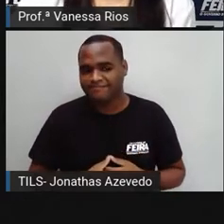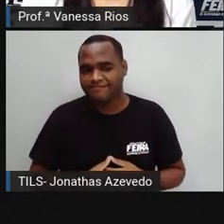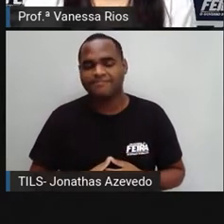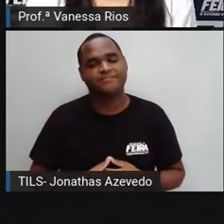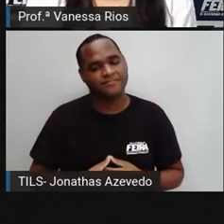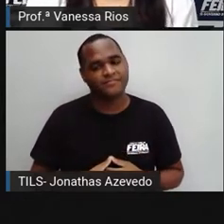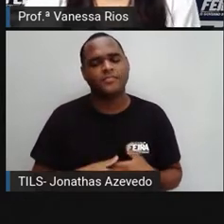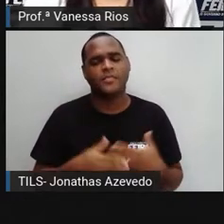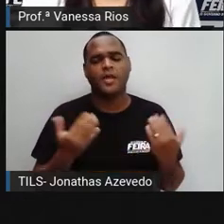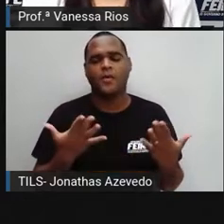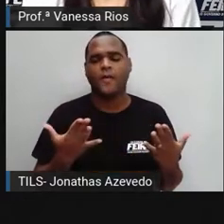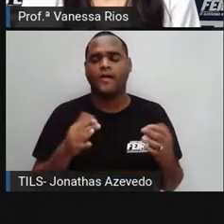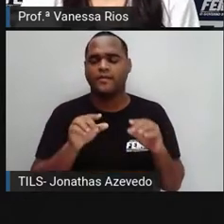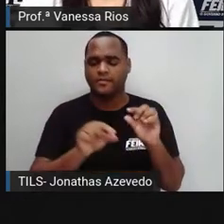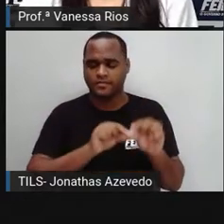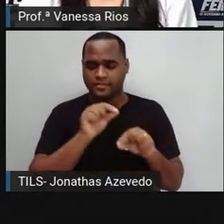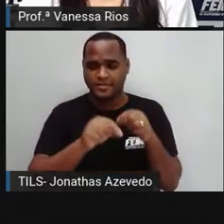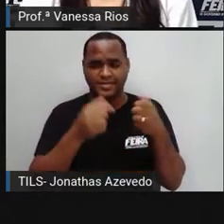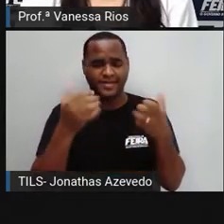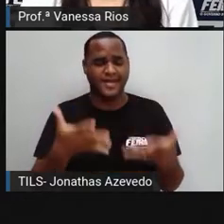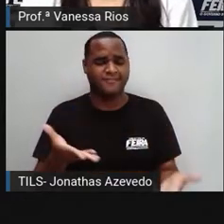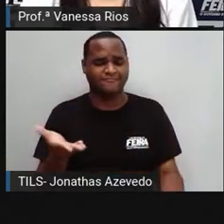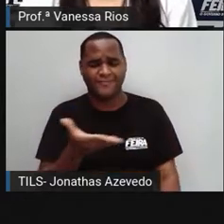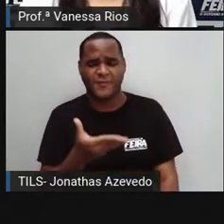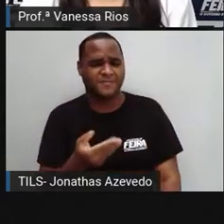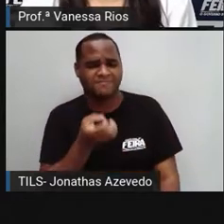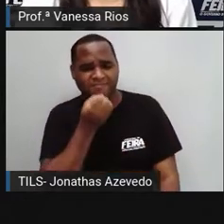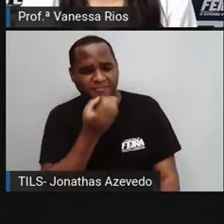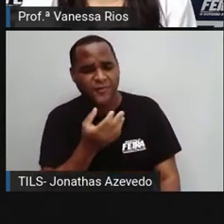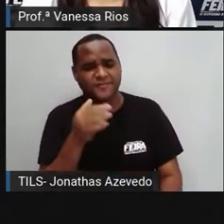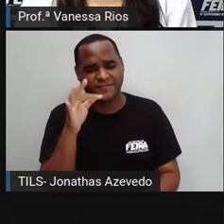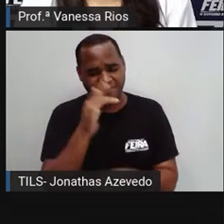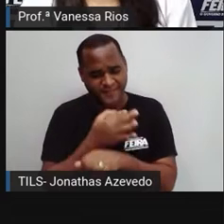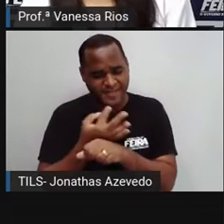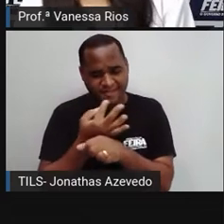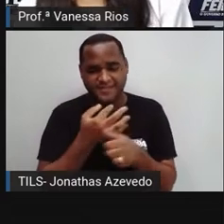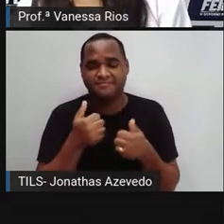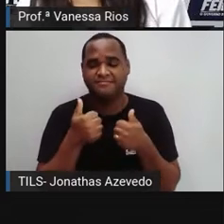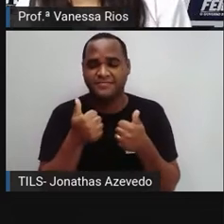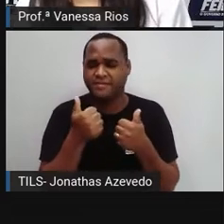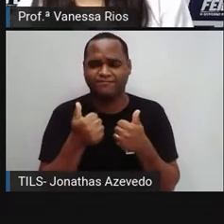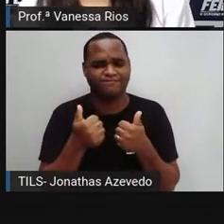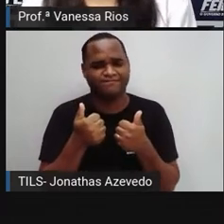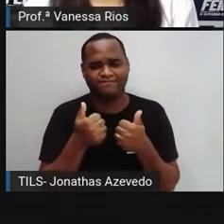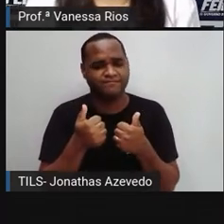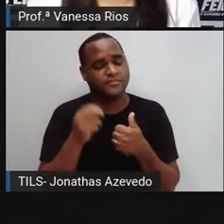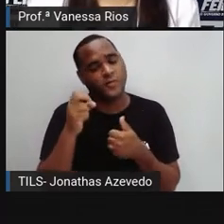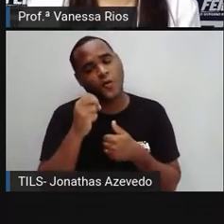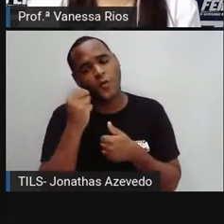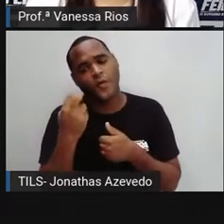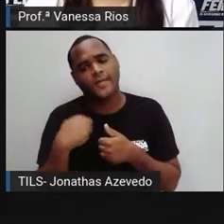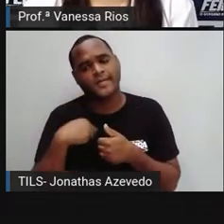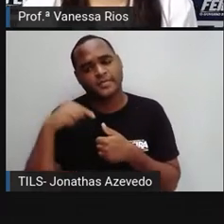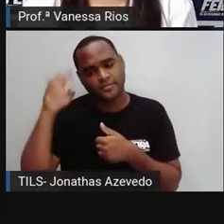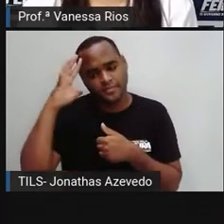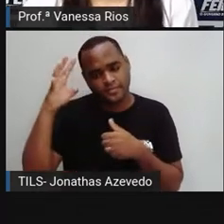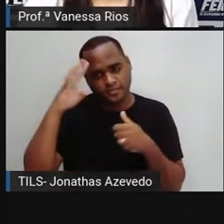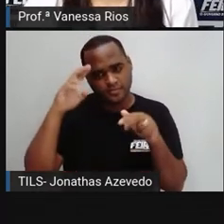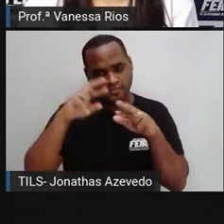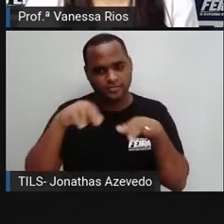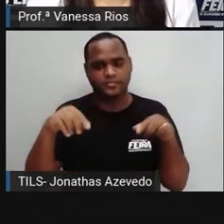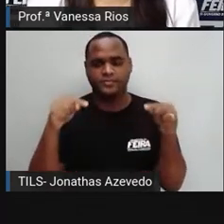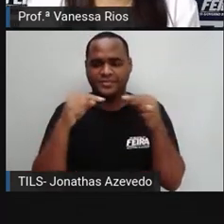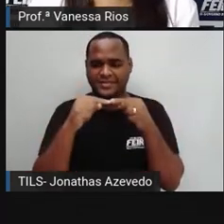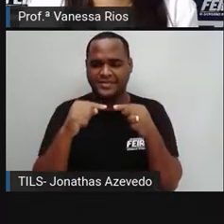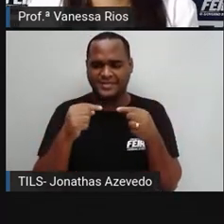aí agora quer dizer que a gente não, eu não foi boas minhas férias, não foram boas. Ou então, as minhas férias